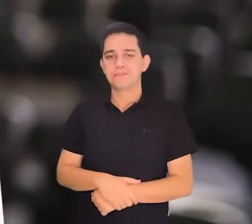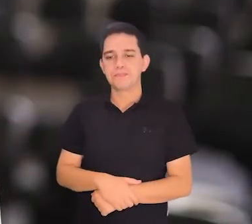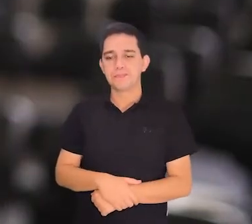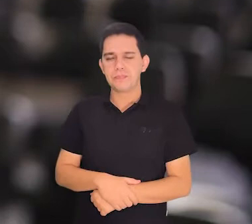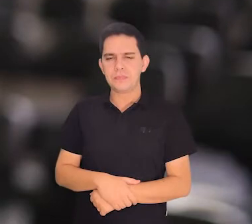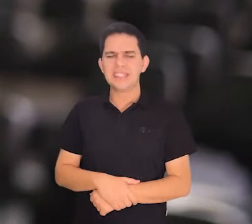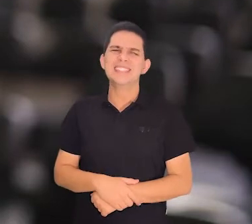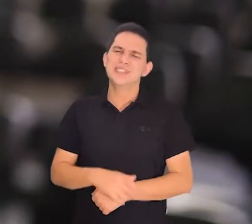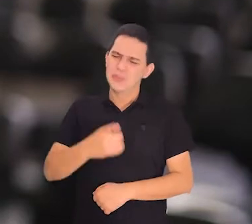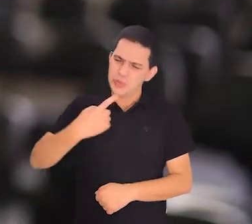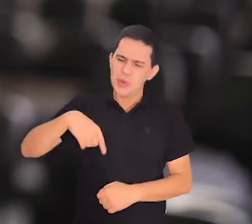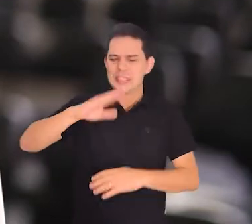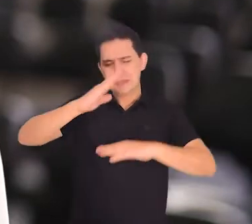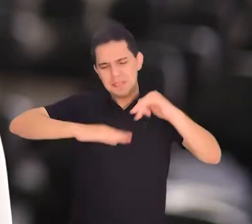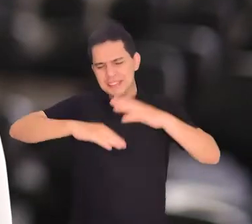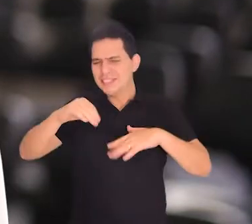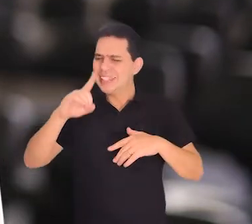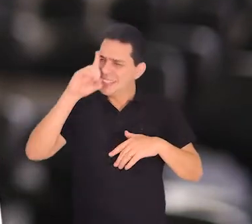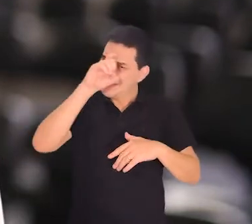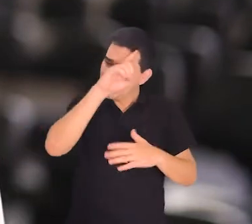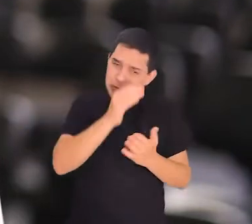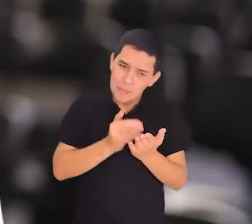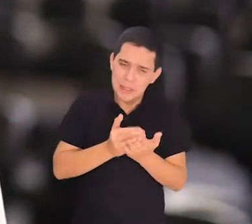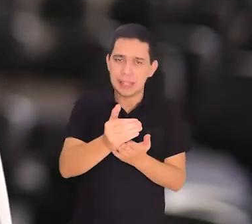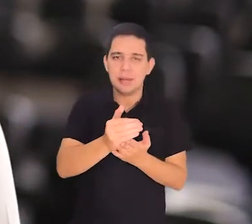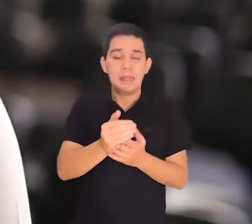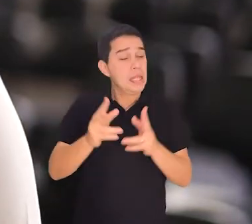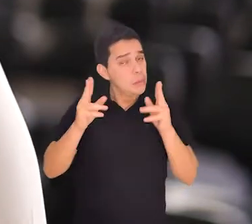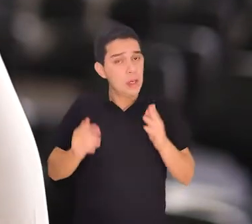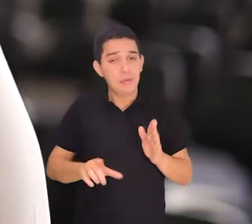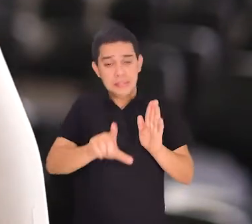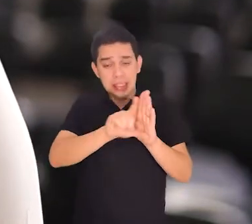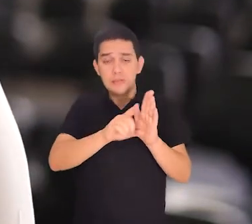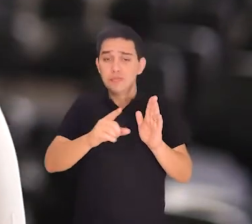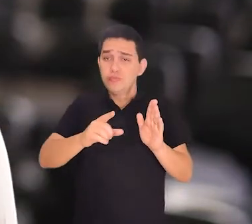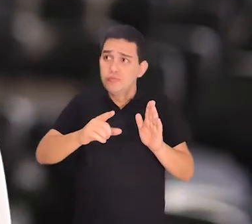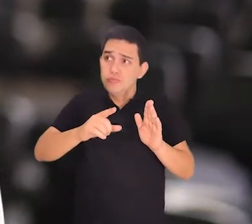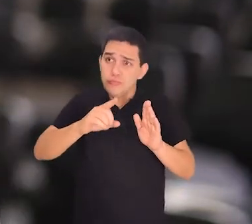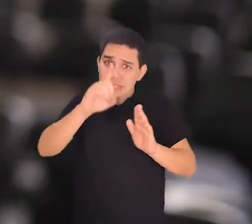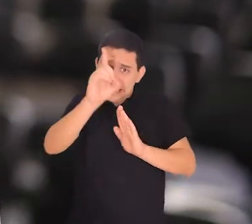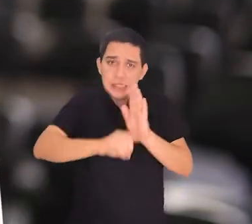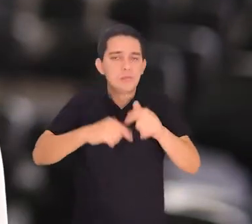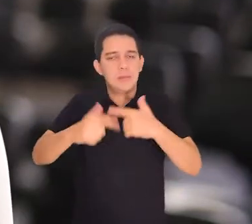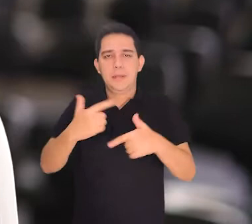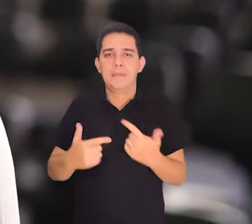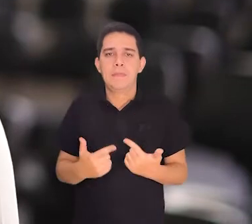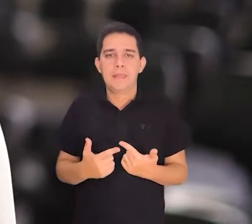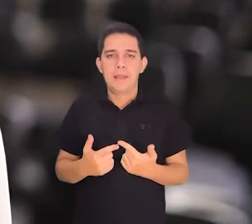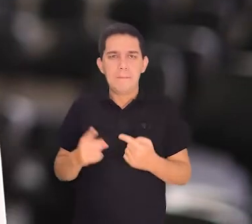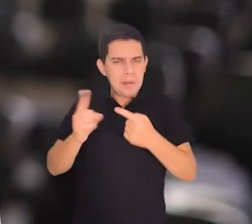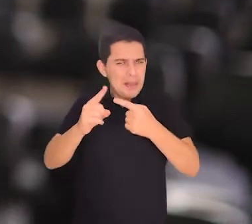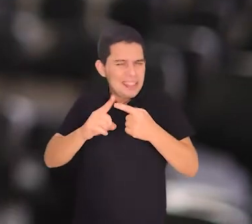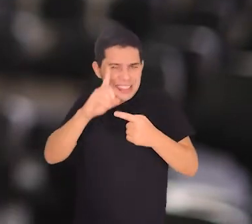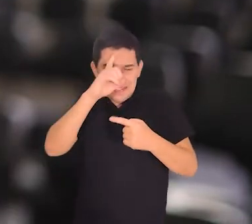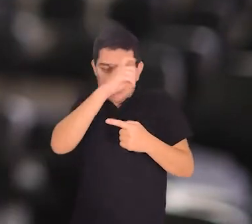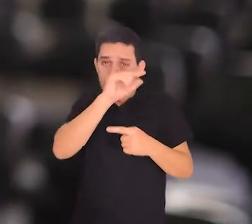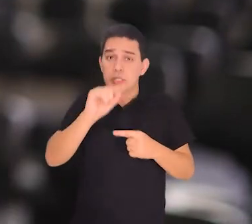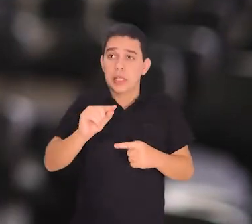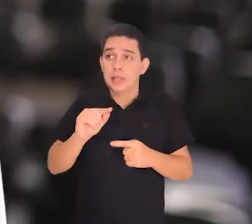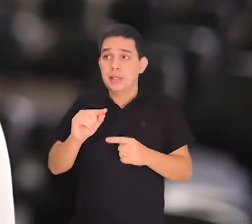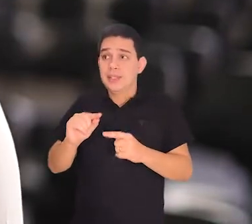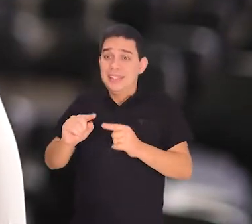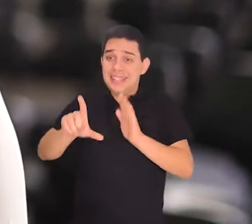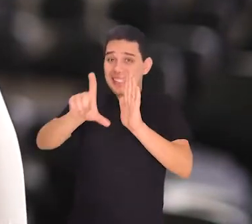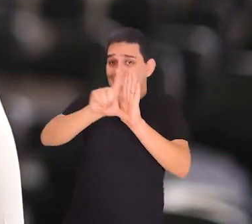começar, né? Também é assim no direito do trabalho, não é? Então, a gente tem uma dificuldade, primeiro, legislativa, não é? A gente trabalha